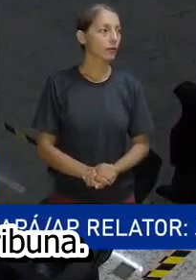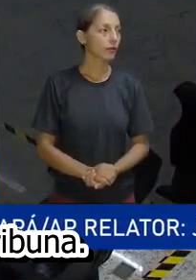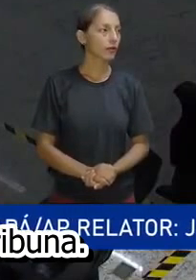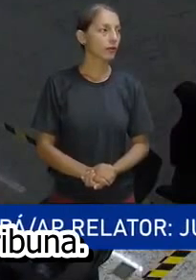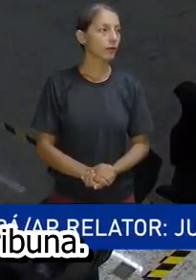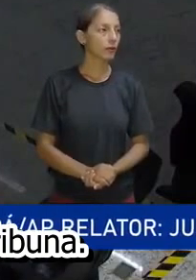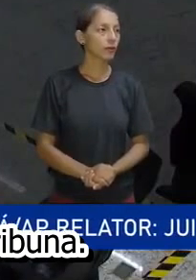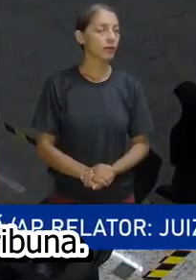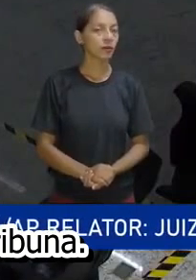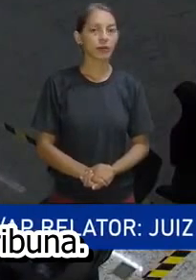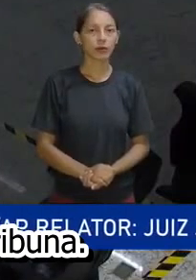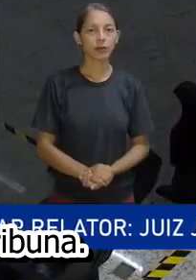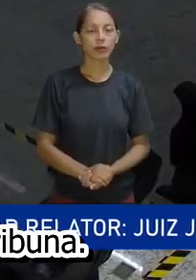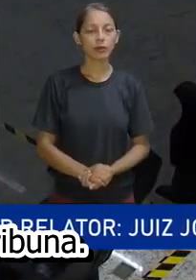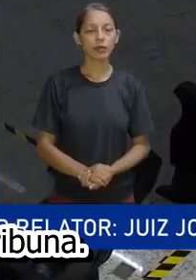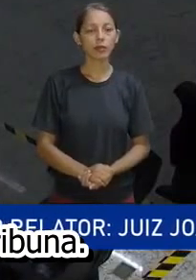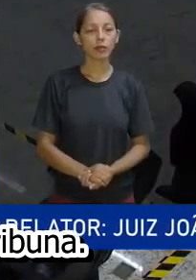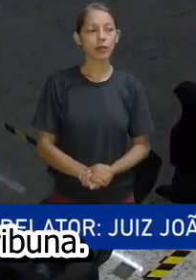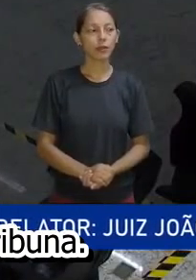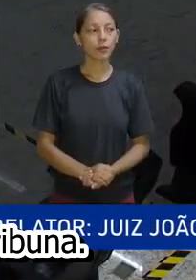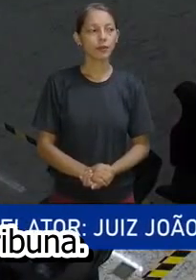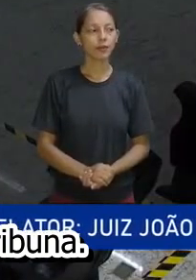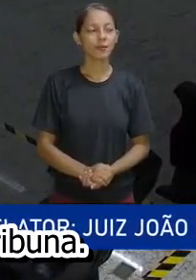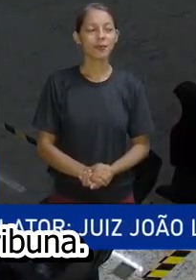Imagem ampla do plenário.